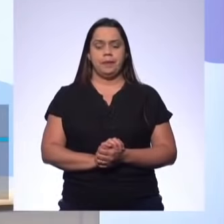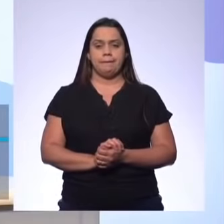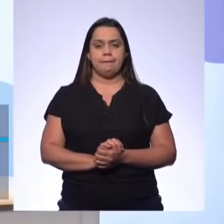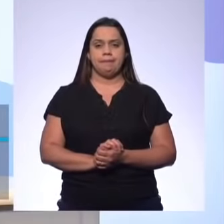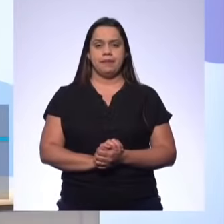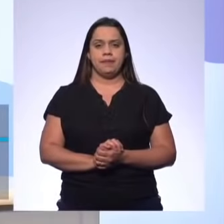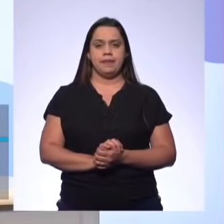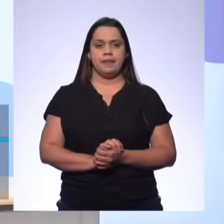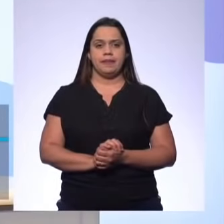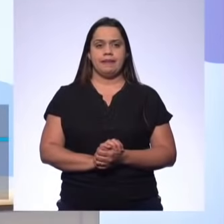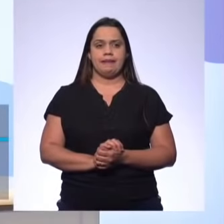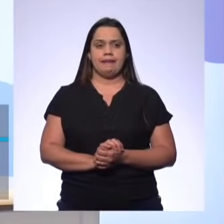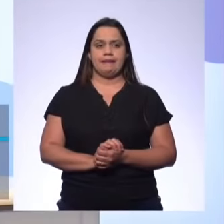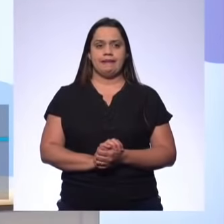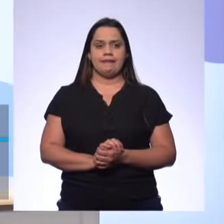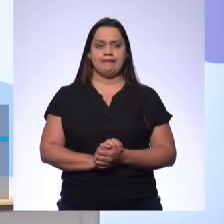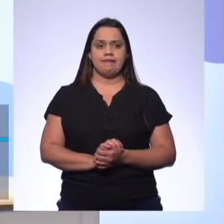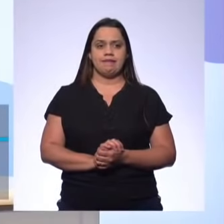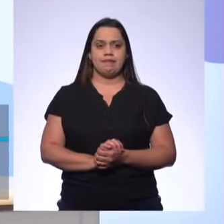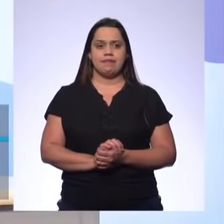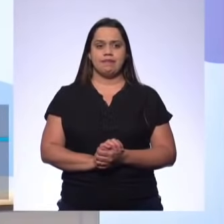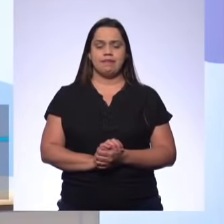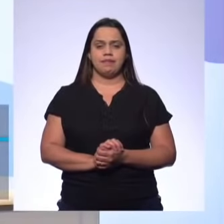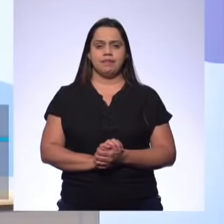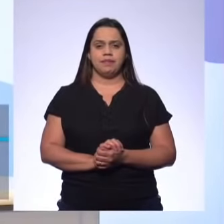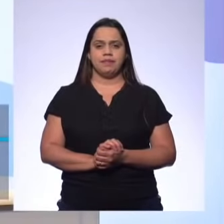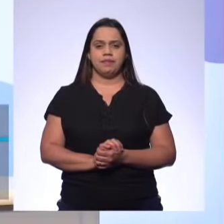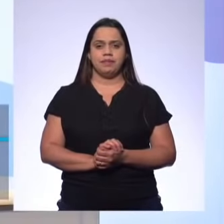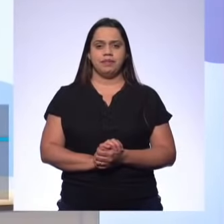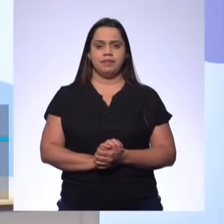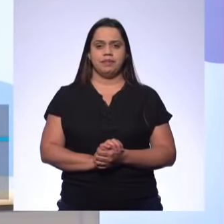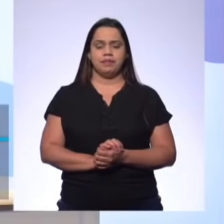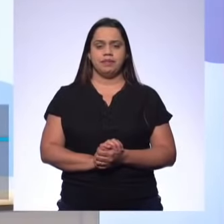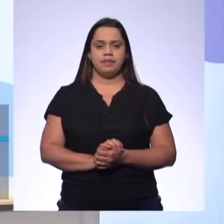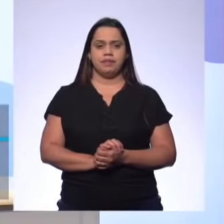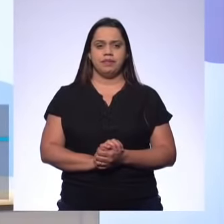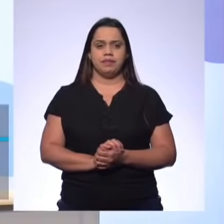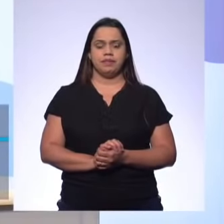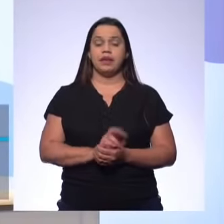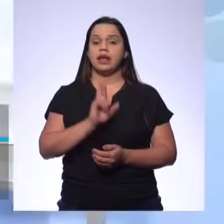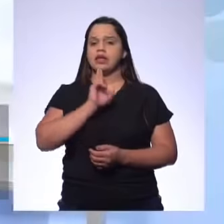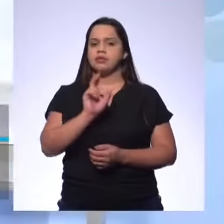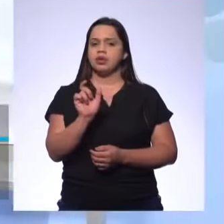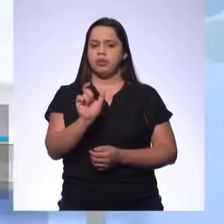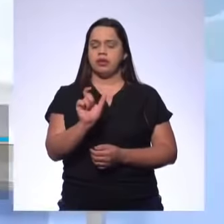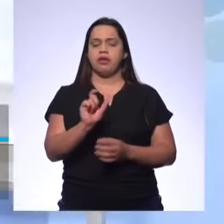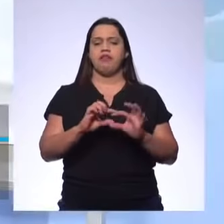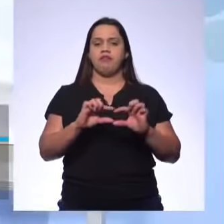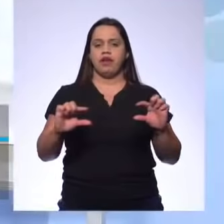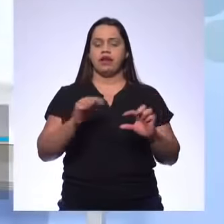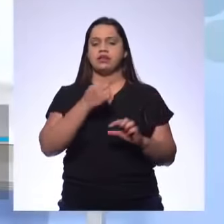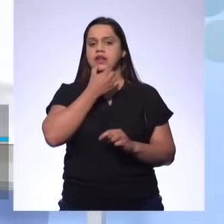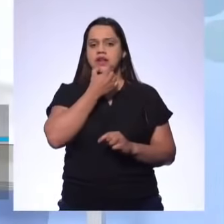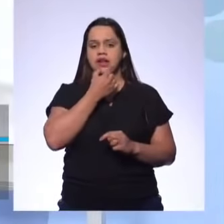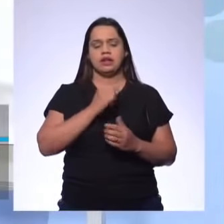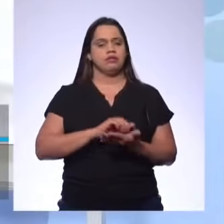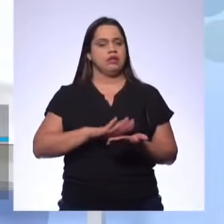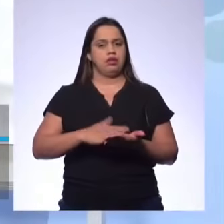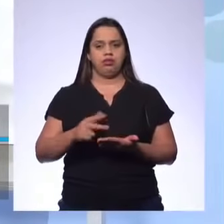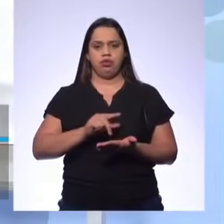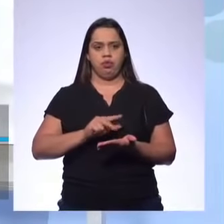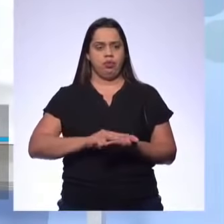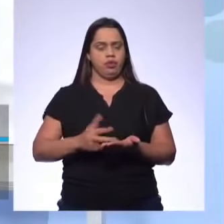a gente podia colocar there is preparation in my city, alguma coisa assim, mas tá ótima a resposta aí. O Juan Almeida respondeu a três.